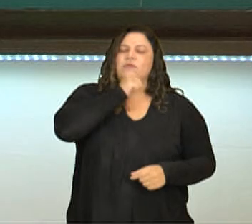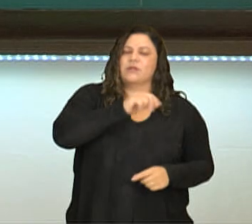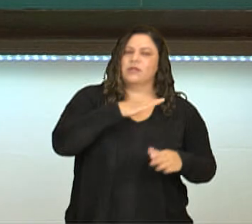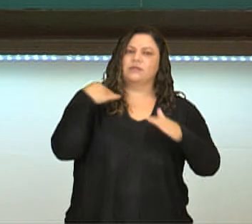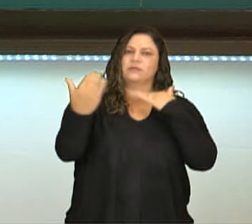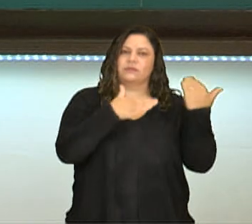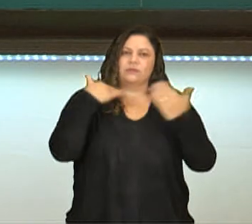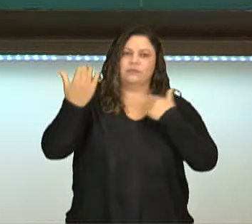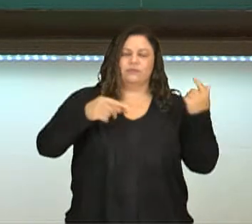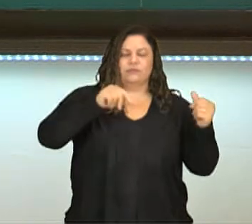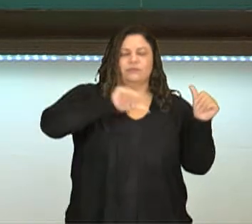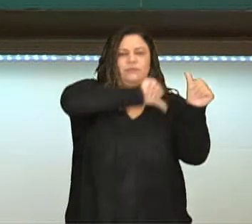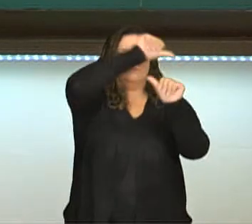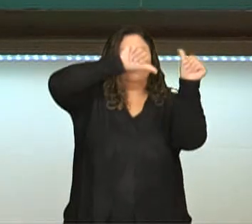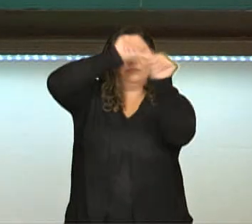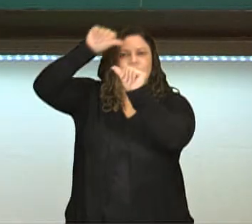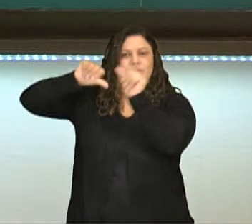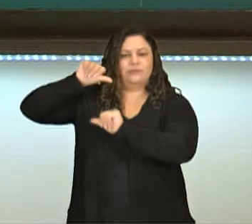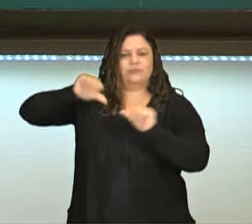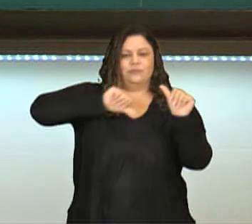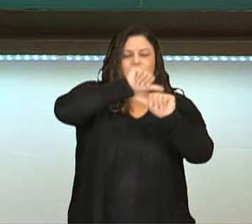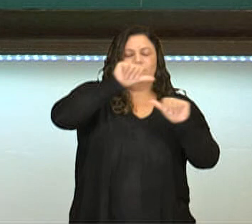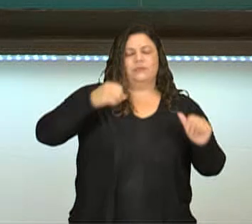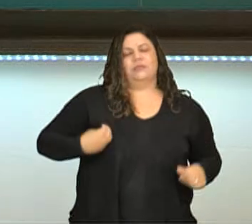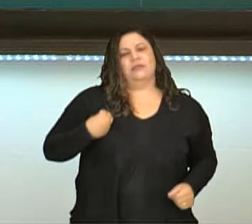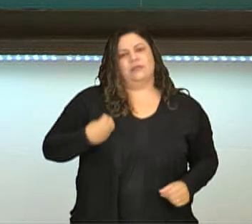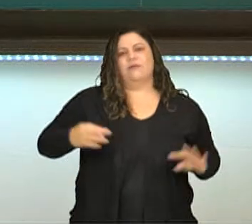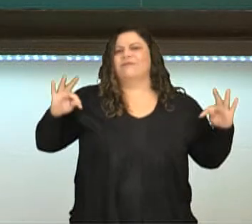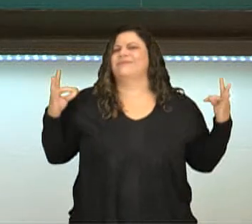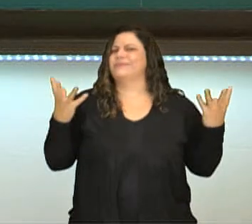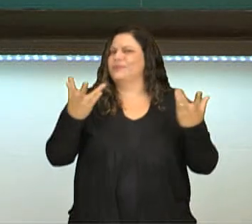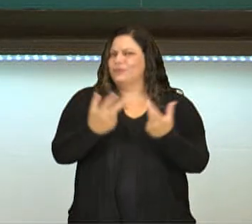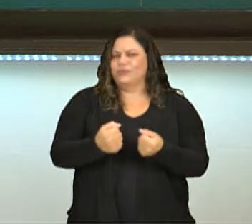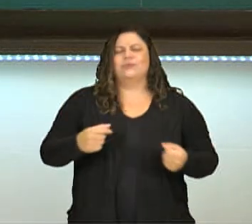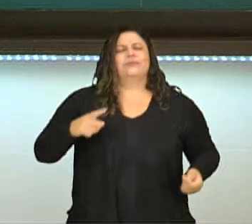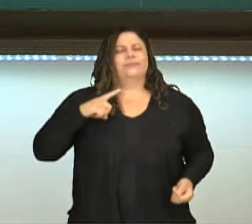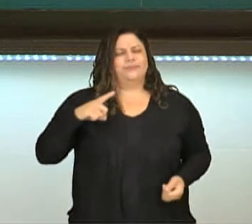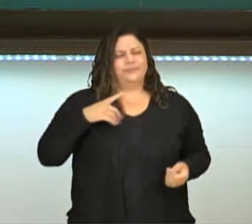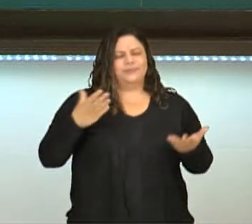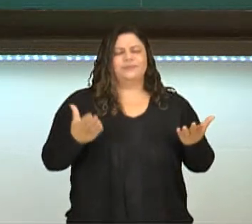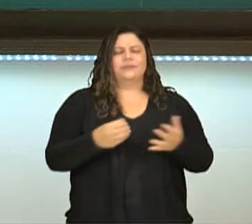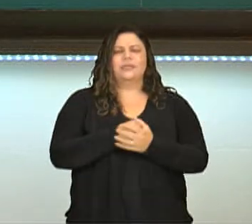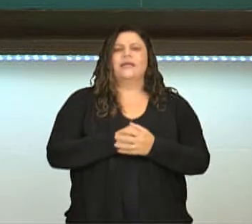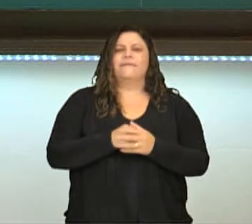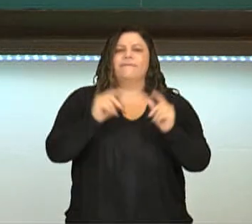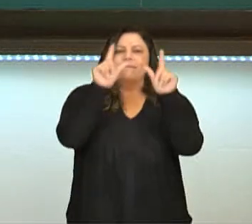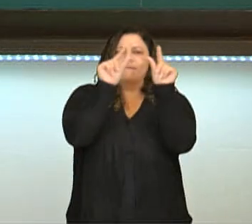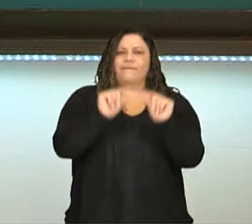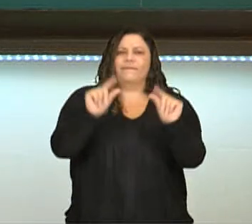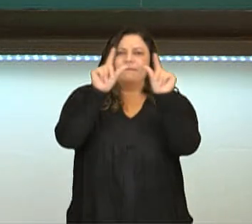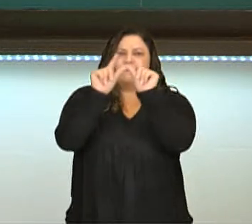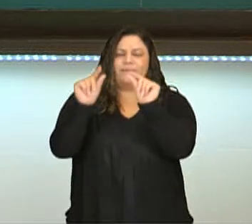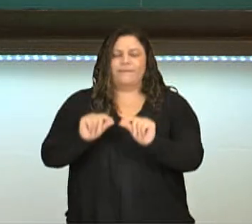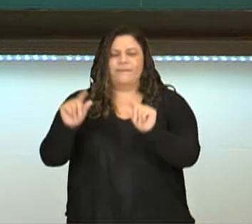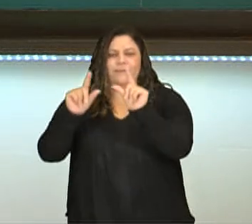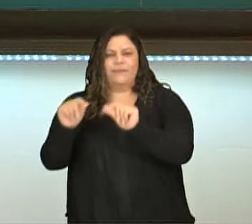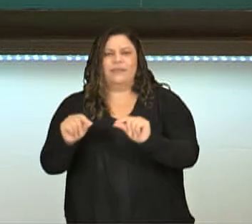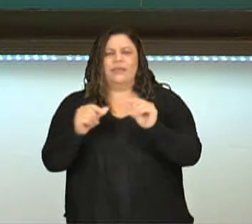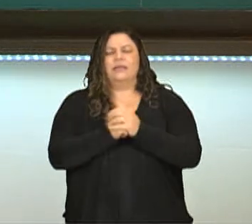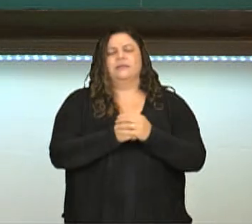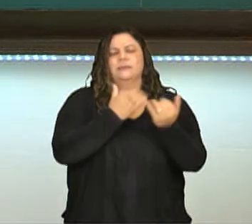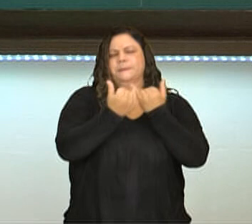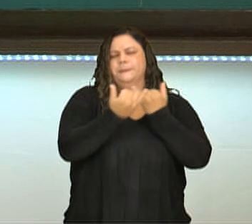chamado ciclo da vida, ciclo vital, todos os organismos, né? E os organismos em si exibem semelhanças